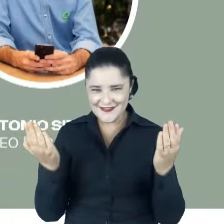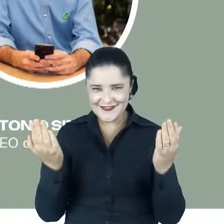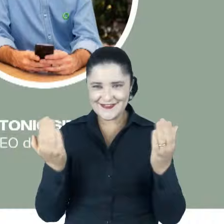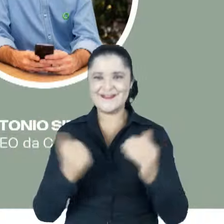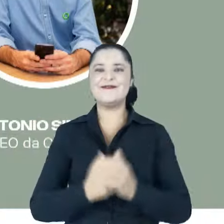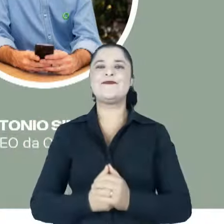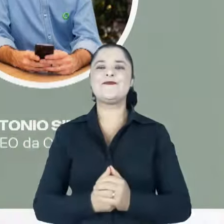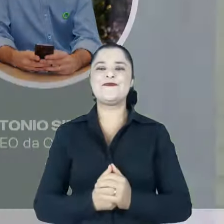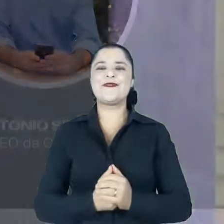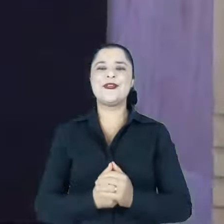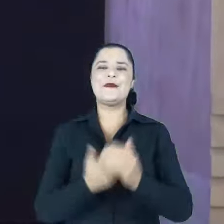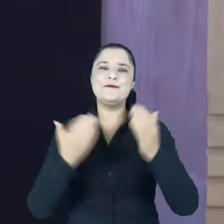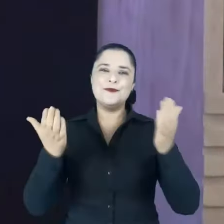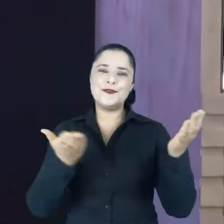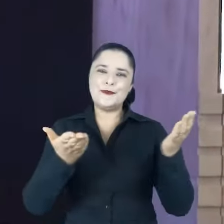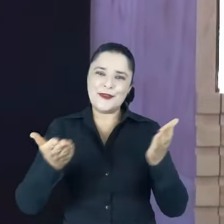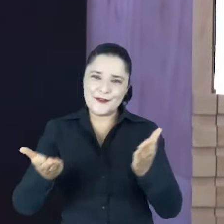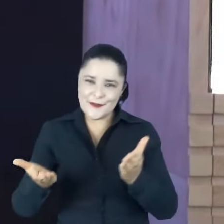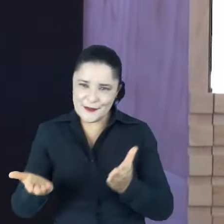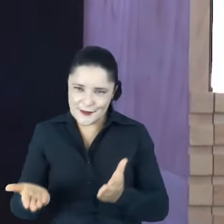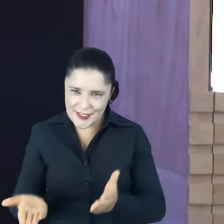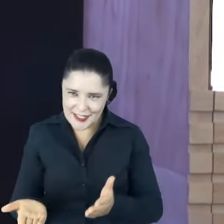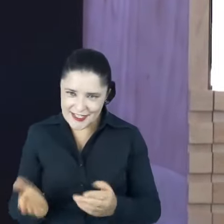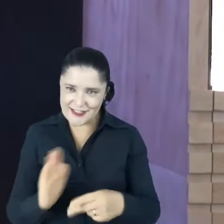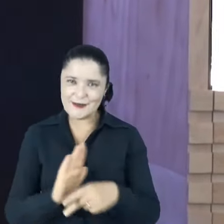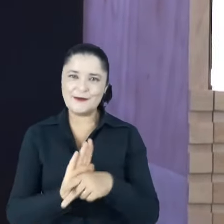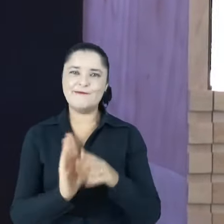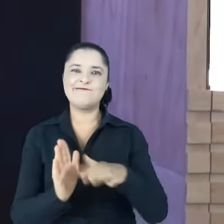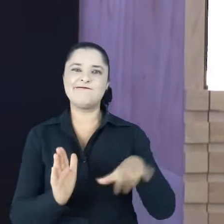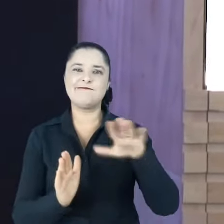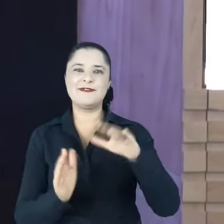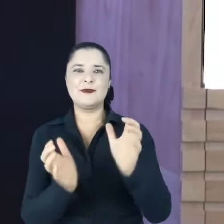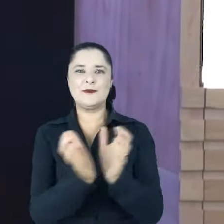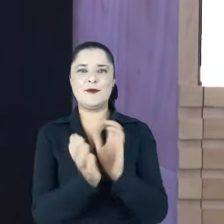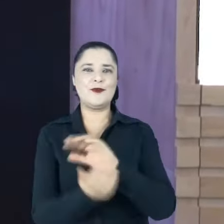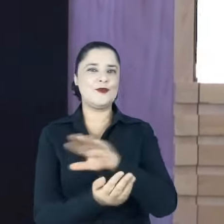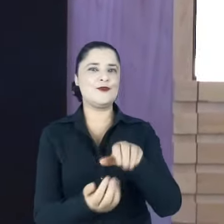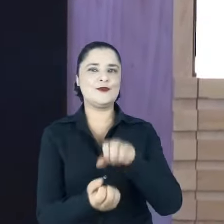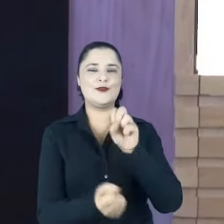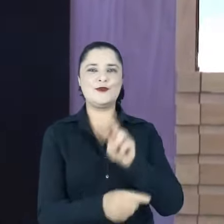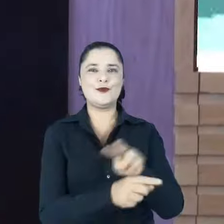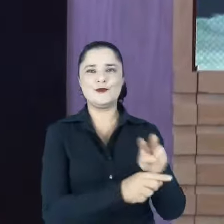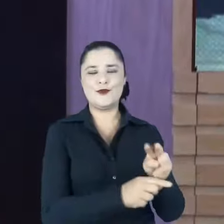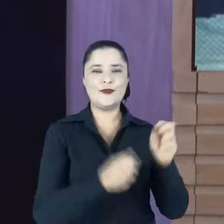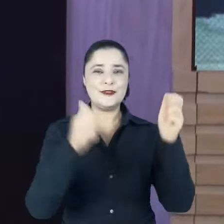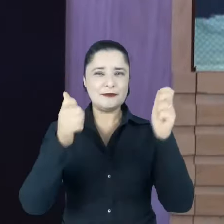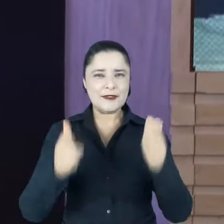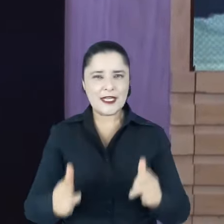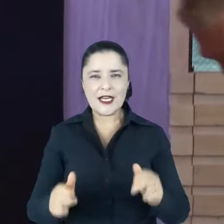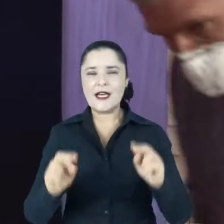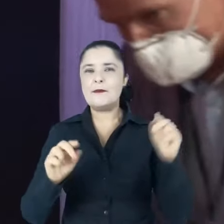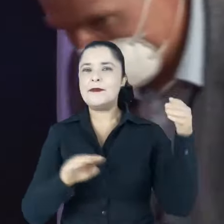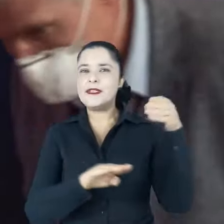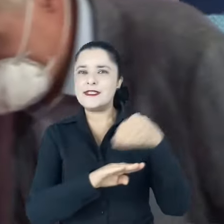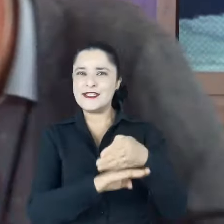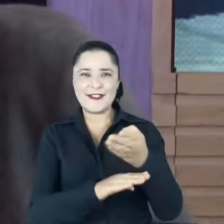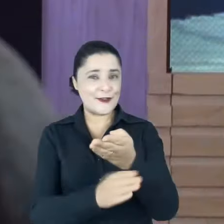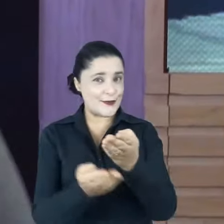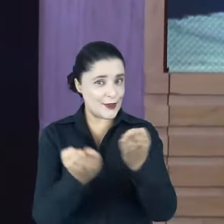muito bem-vindos ao Sustainable Talks e agradecemos a presença de vocês aqui